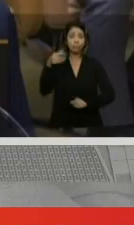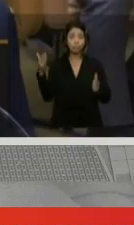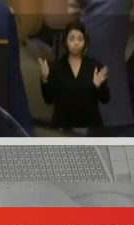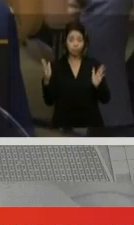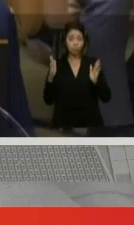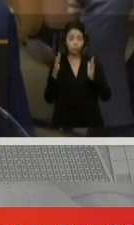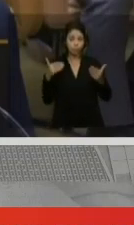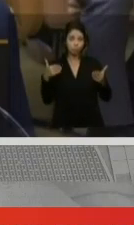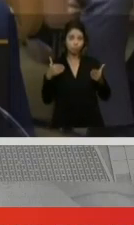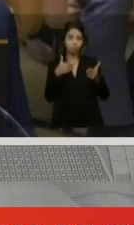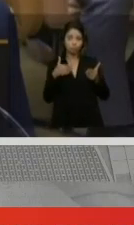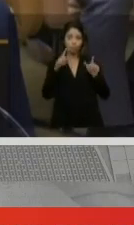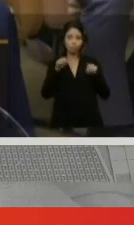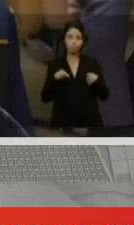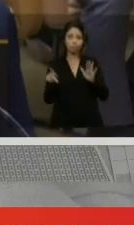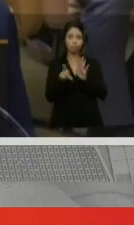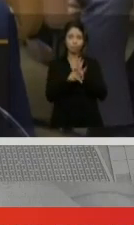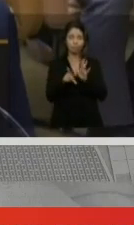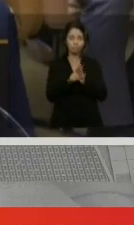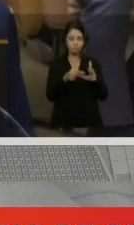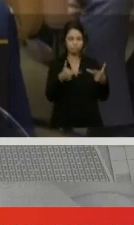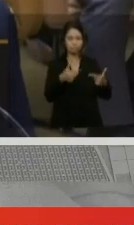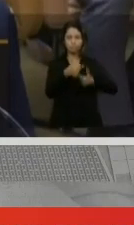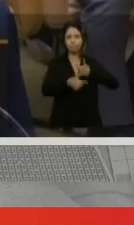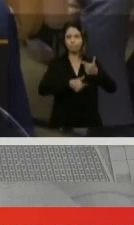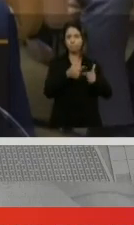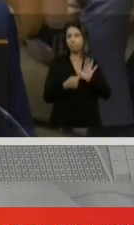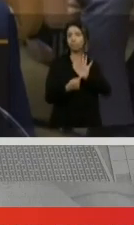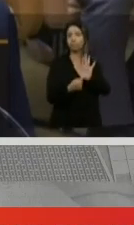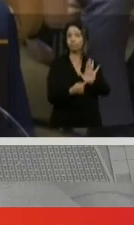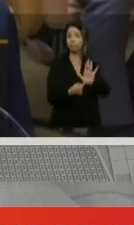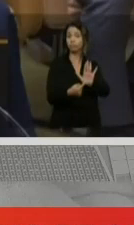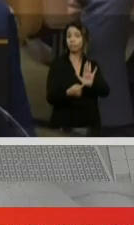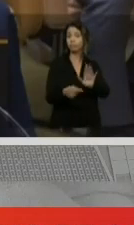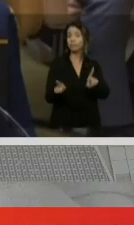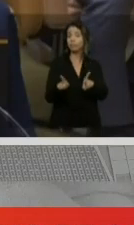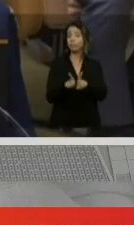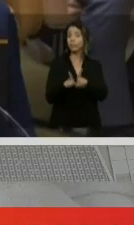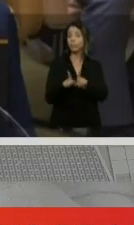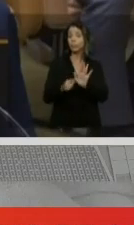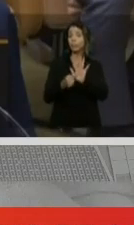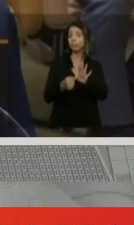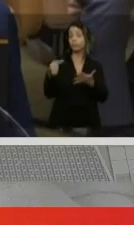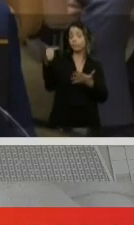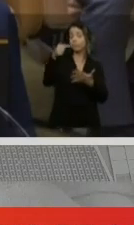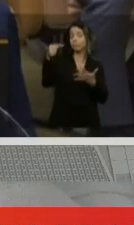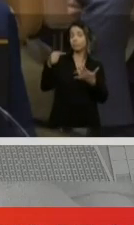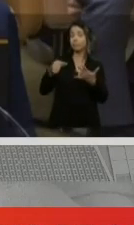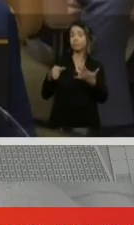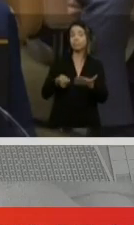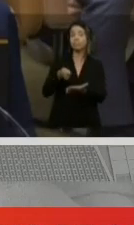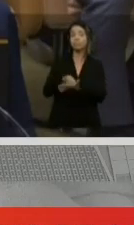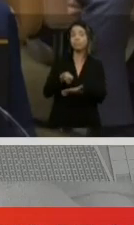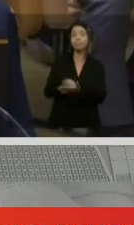ao admitir e prever normas e formas dentro do seu próprio sistema de reformas,